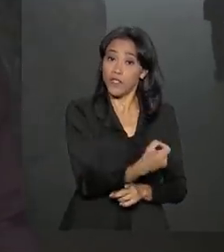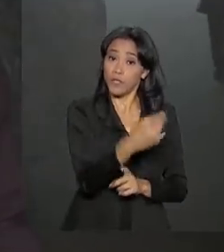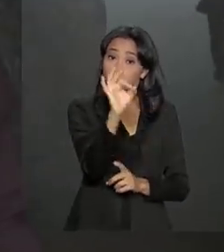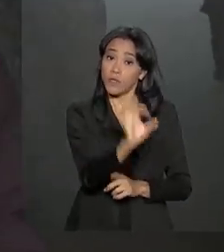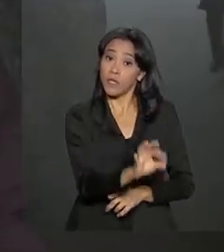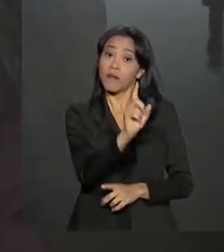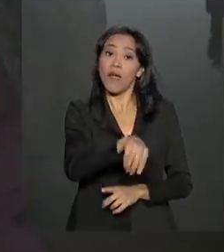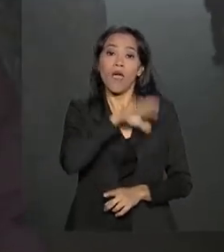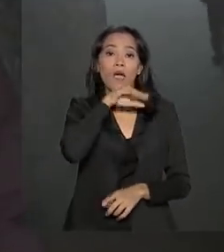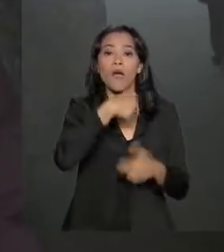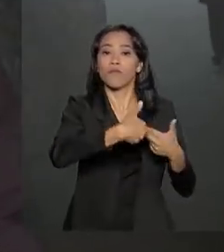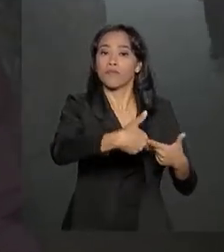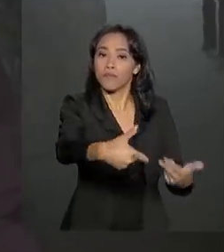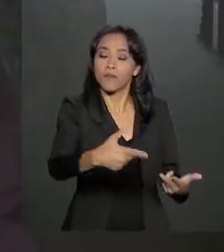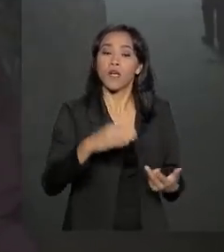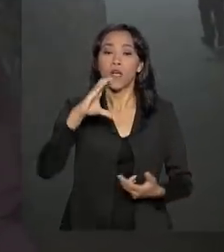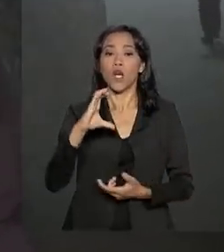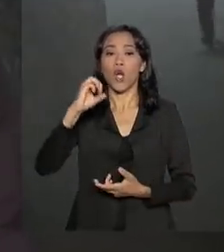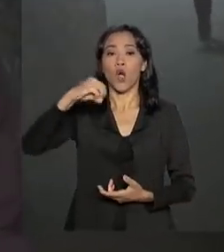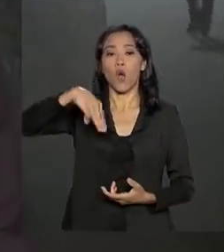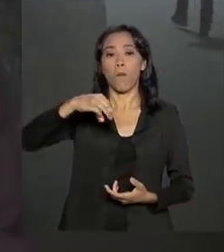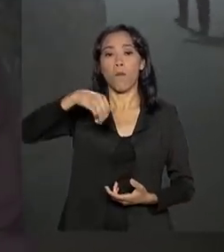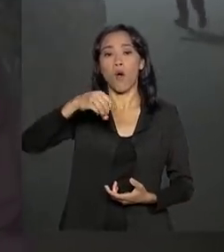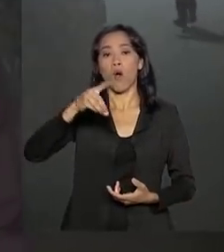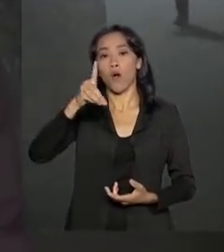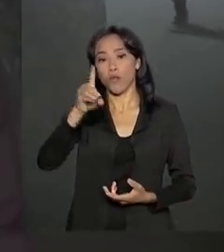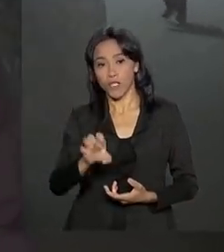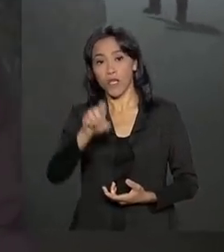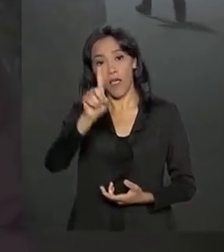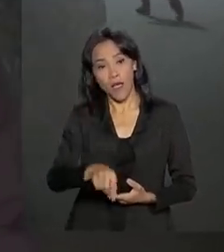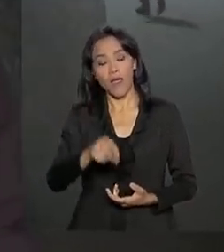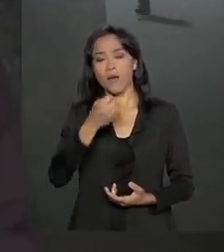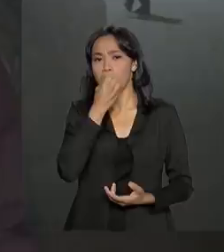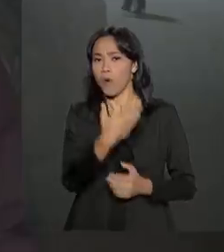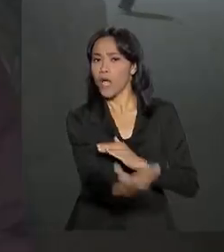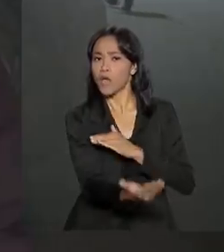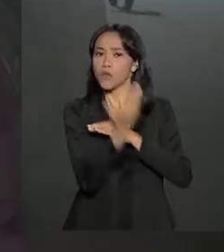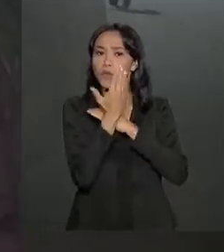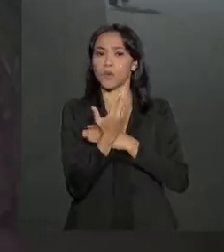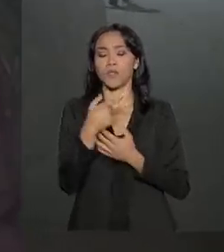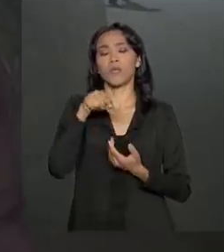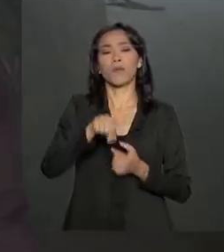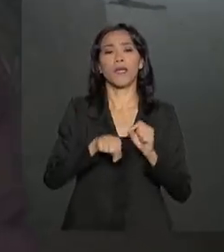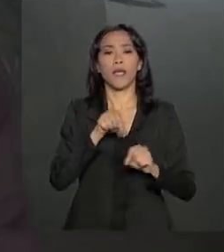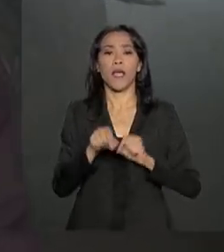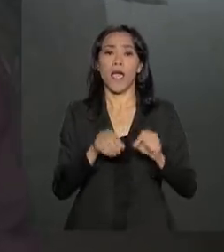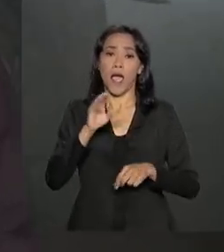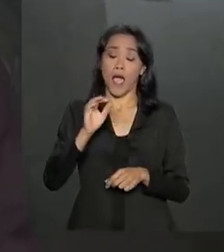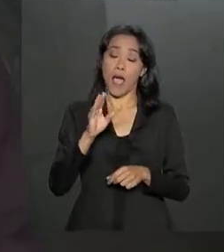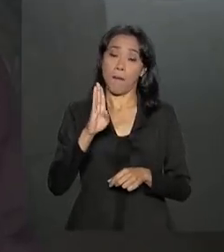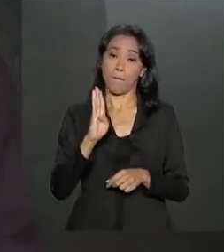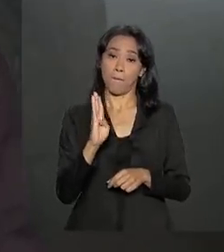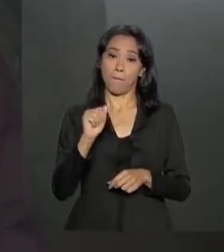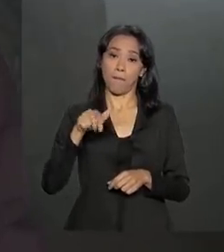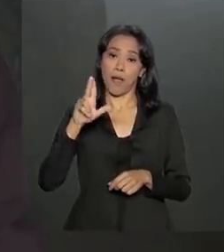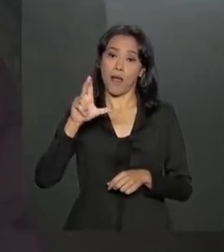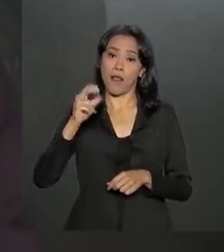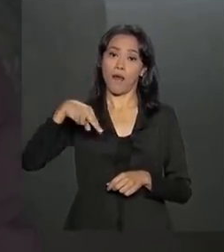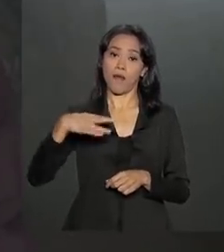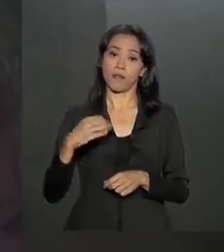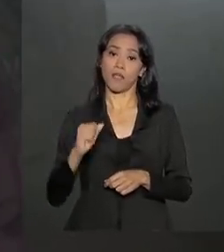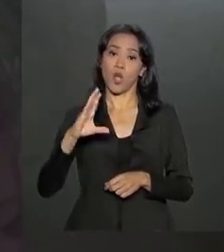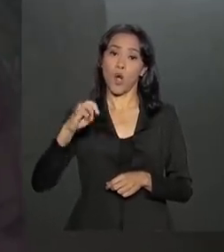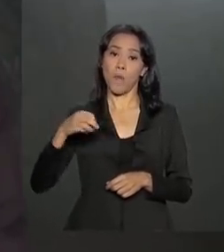pecuária, commodities fundamentais para o superávit da balança comercial. A missão agora é avançar, então, na